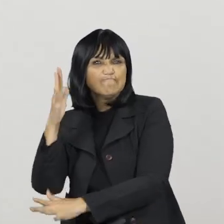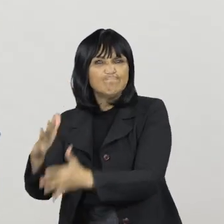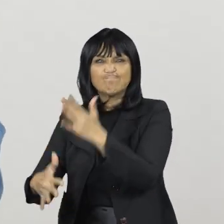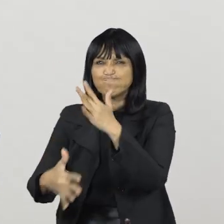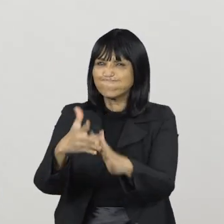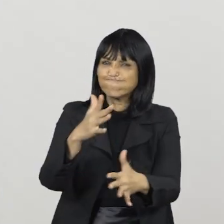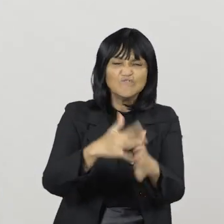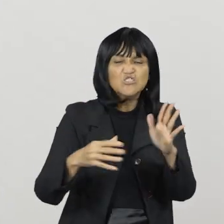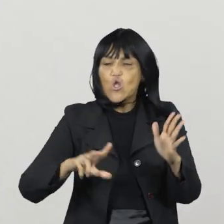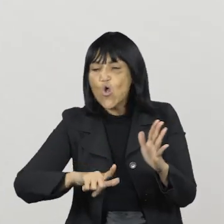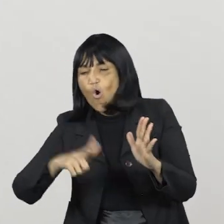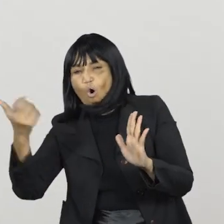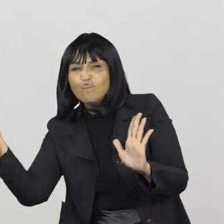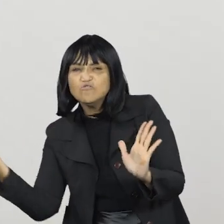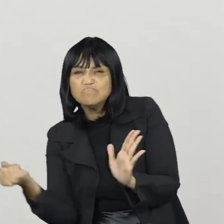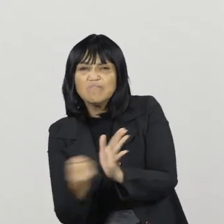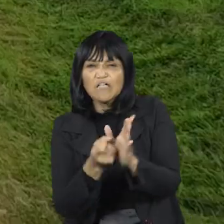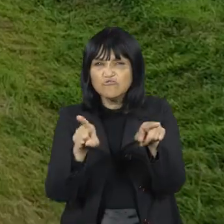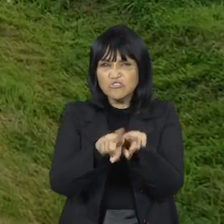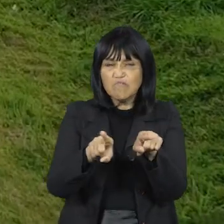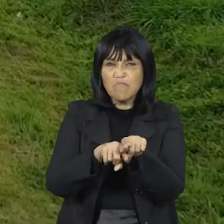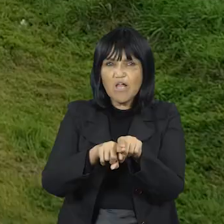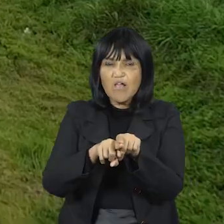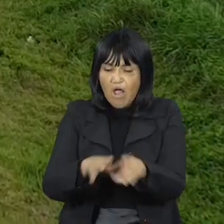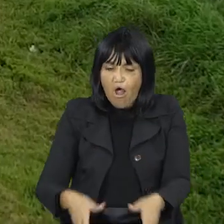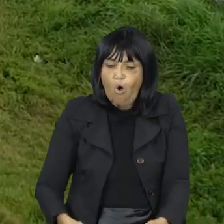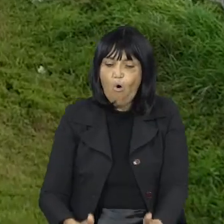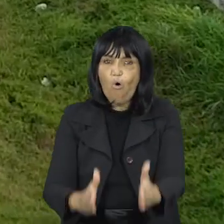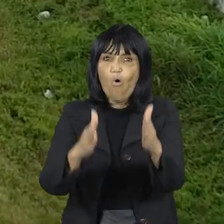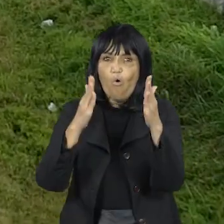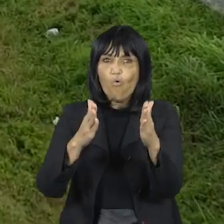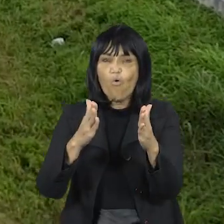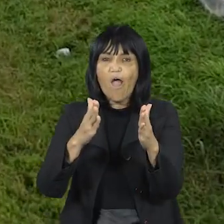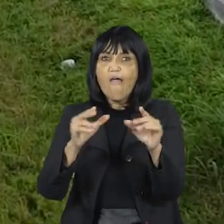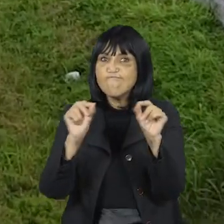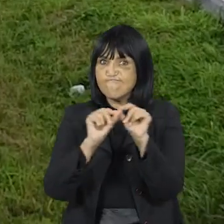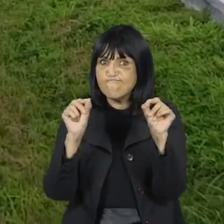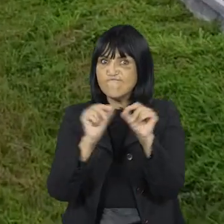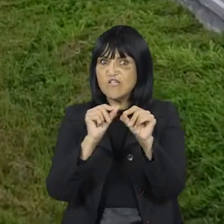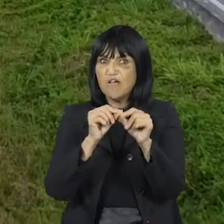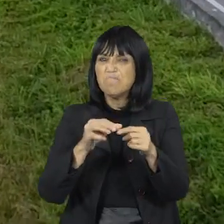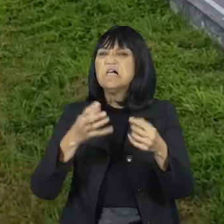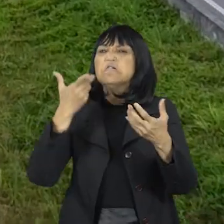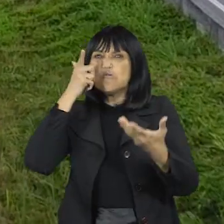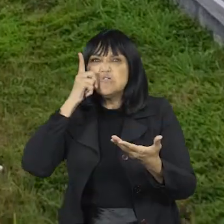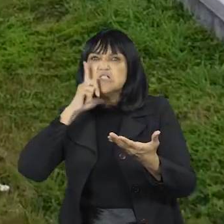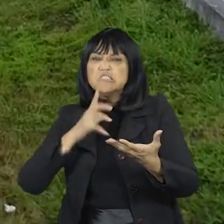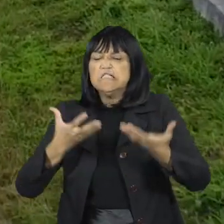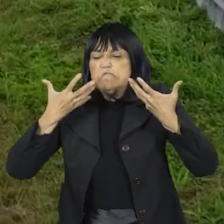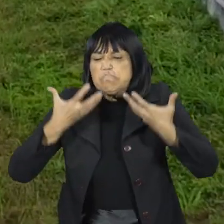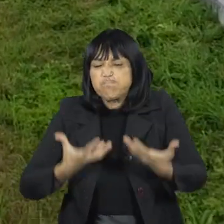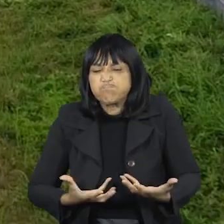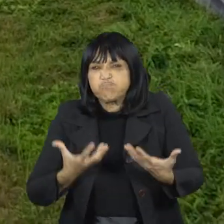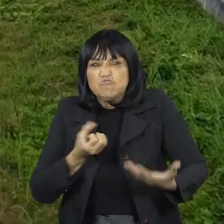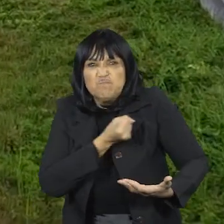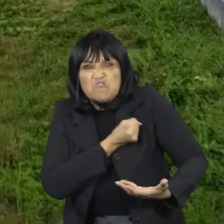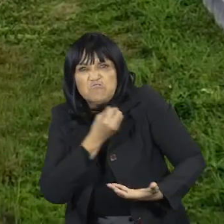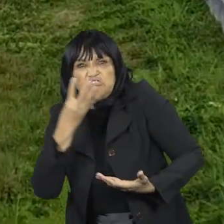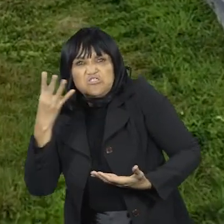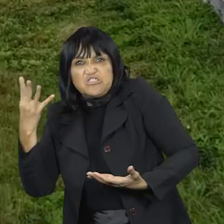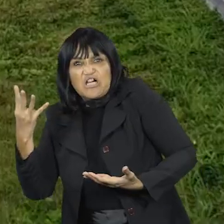ambientais e outros impactos decorrentes disso. O asfalto das rodovias é projetado para suportar um limite de